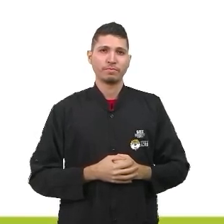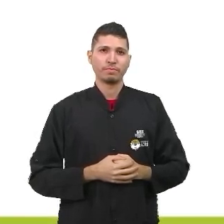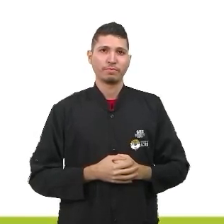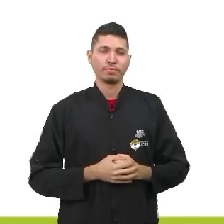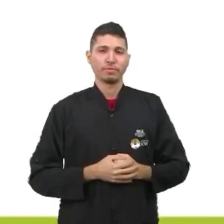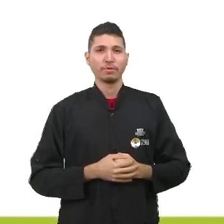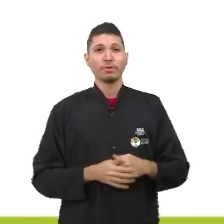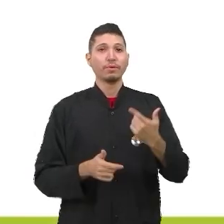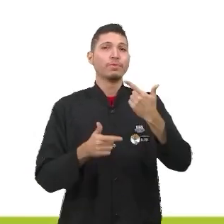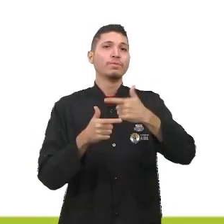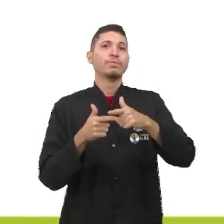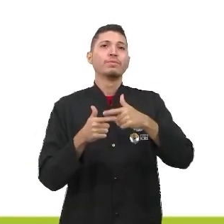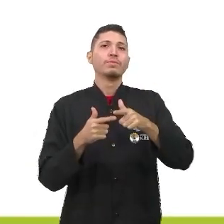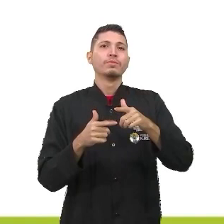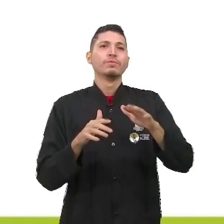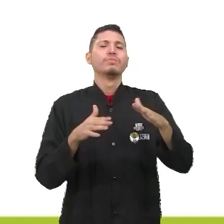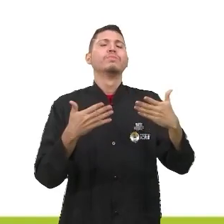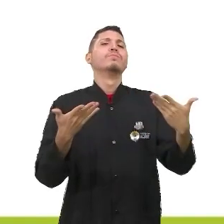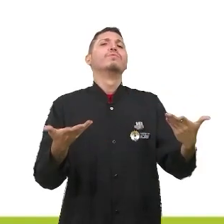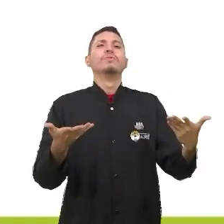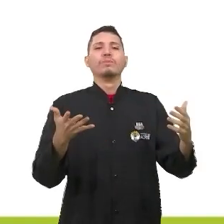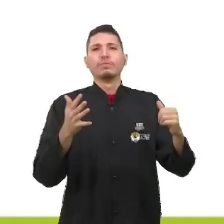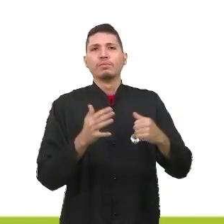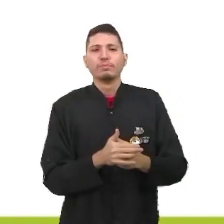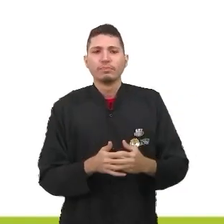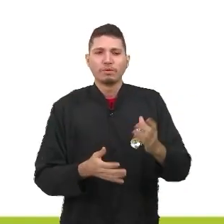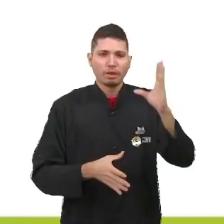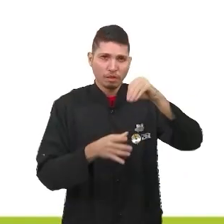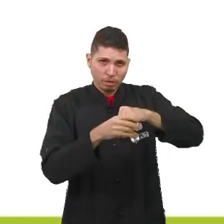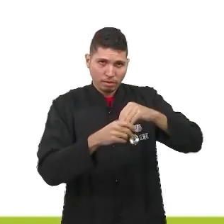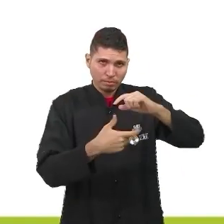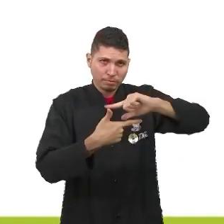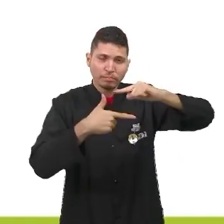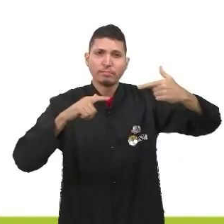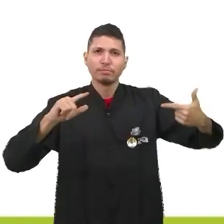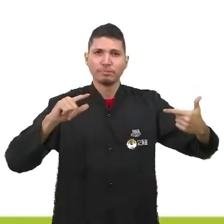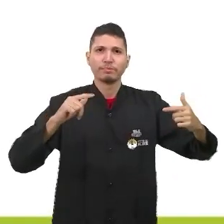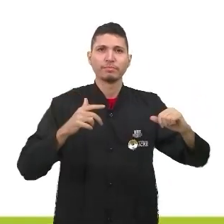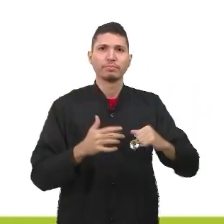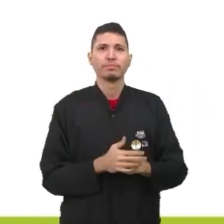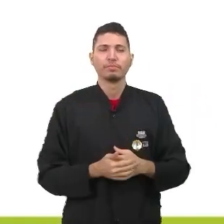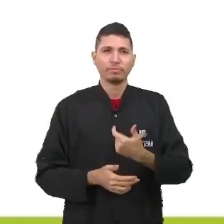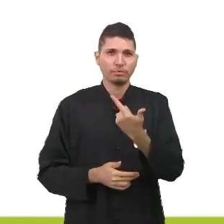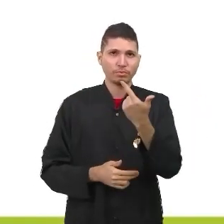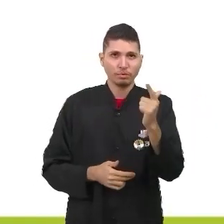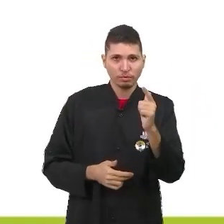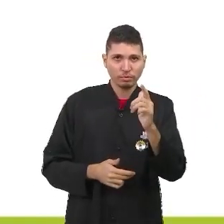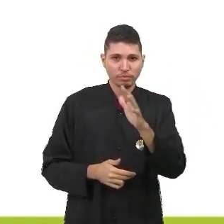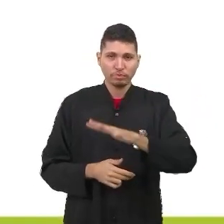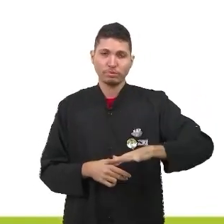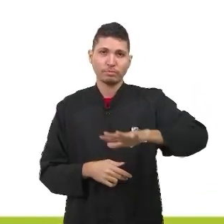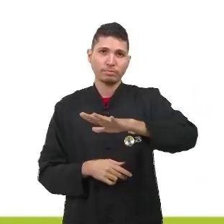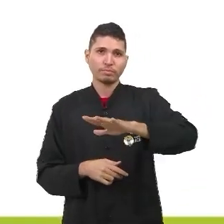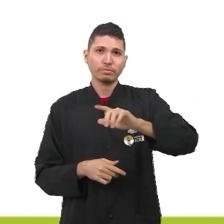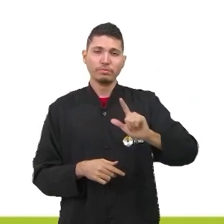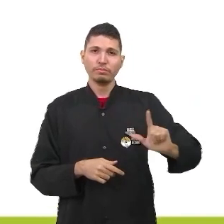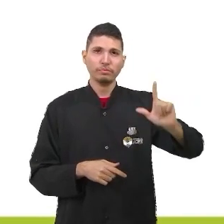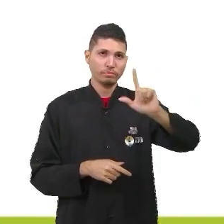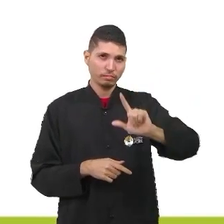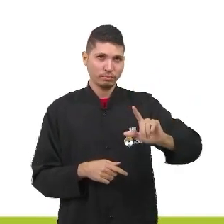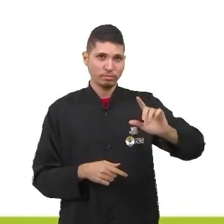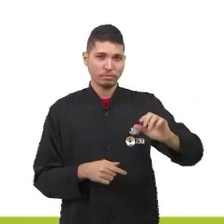do modernismo dentro de uma sociedade? Influenciou outras áreas além da literatura. A pintura,